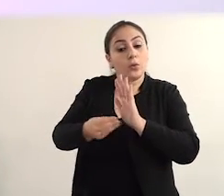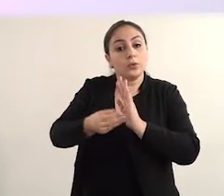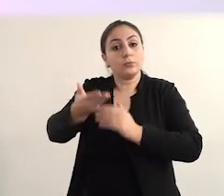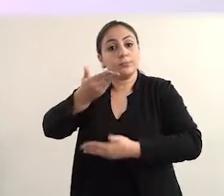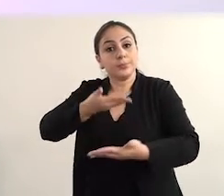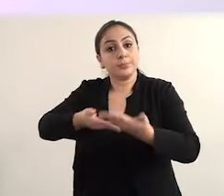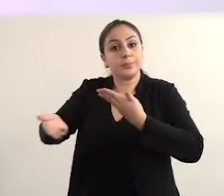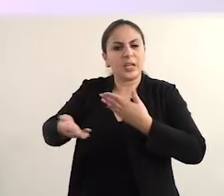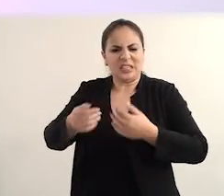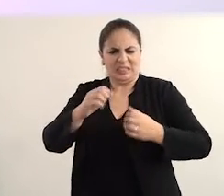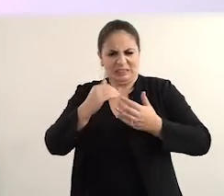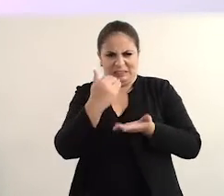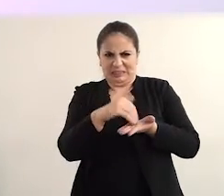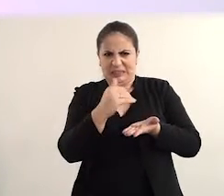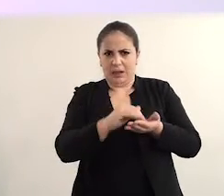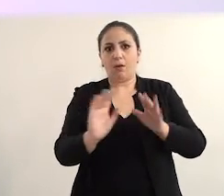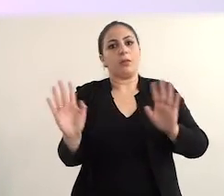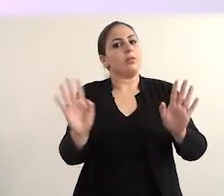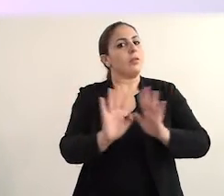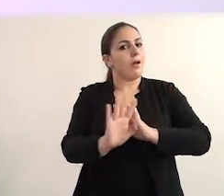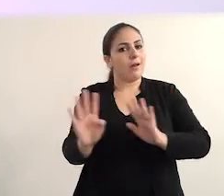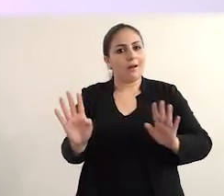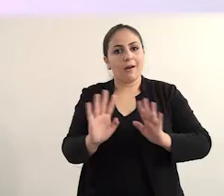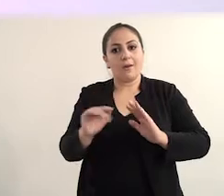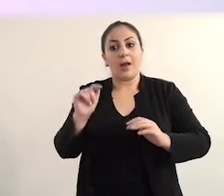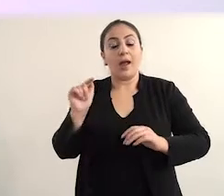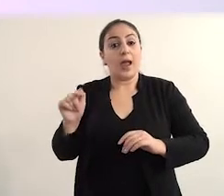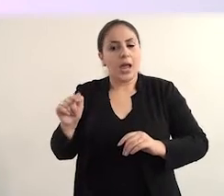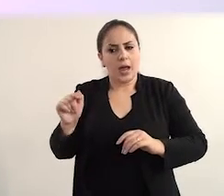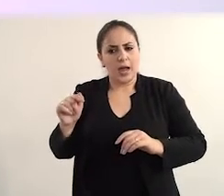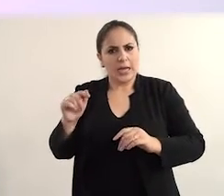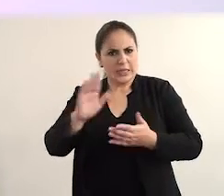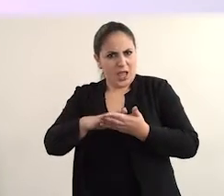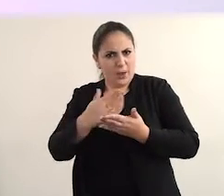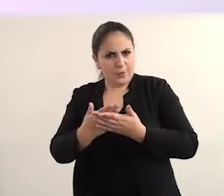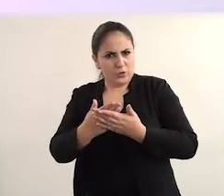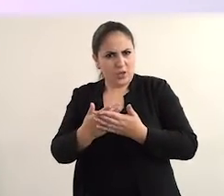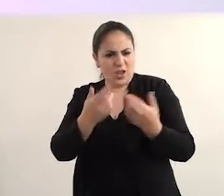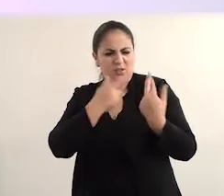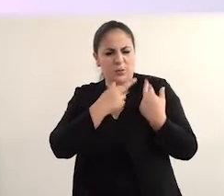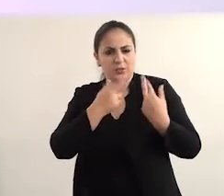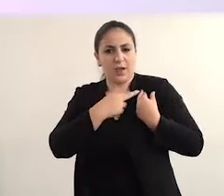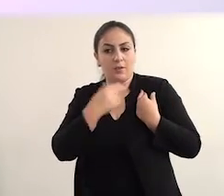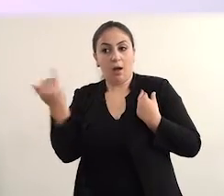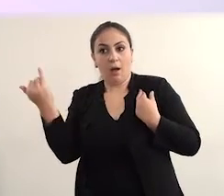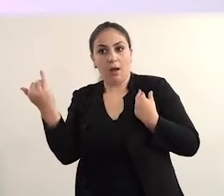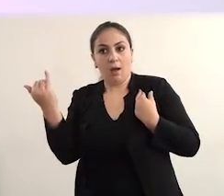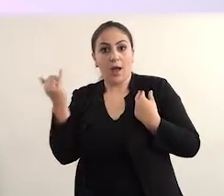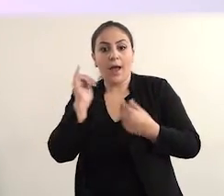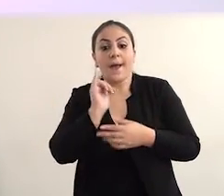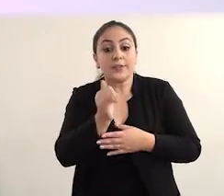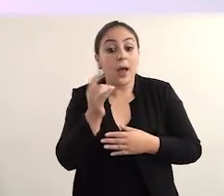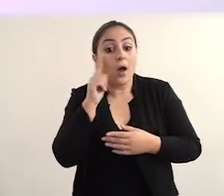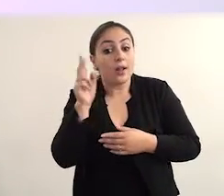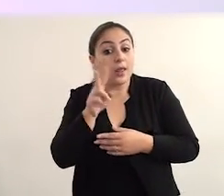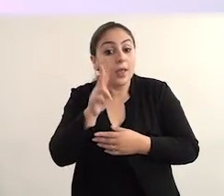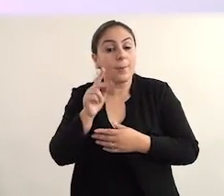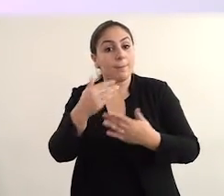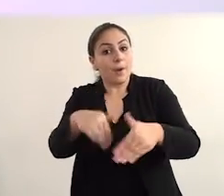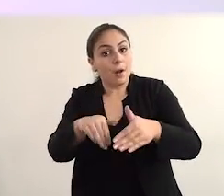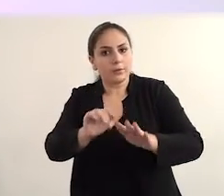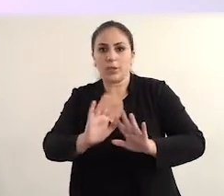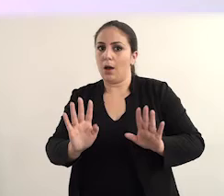né? Não é ele que tem que ter o compromisso de te informar a prova, enfim. A gente sabe